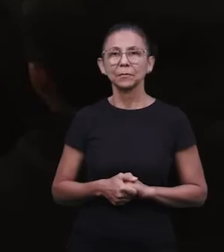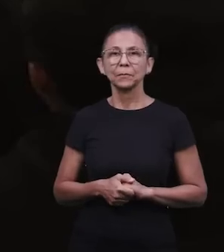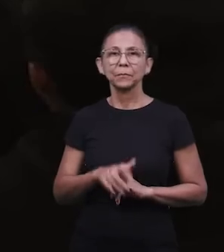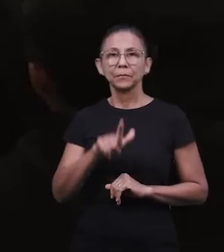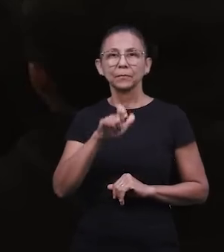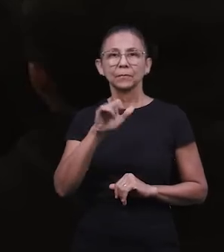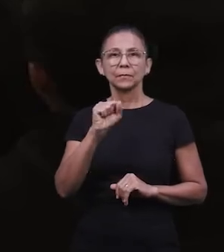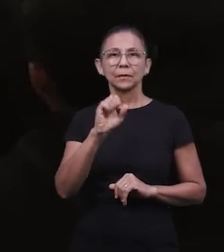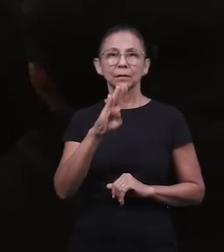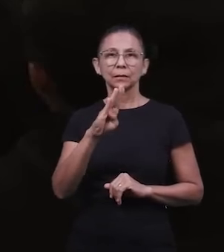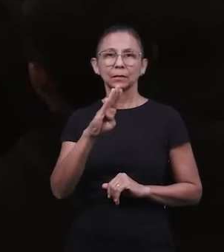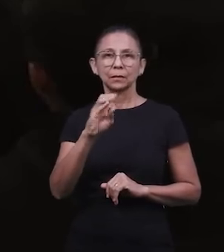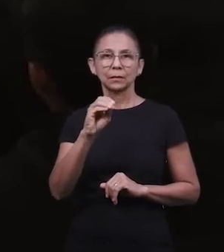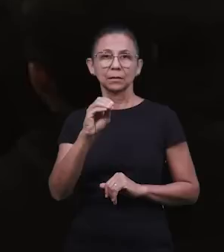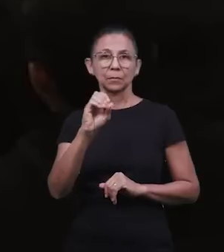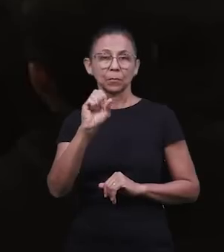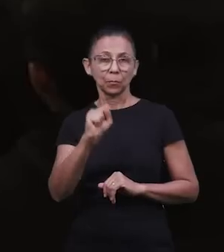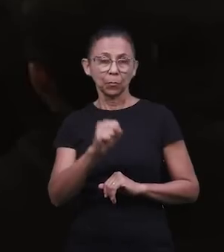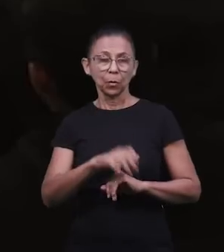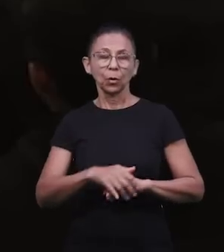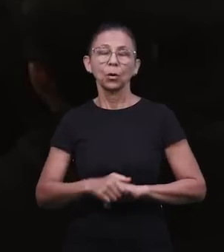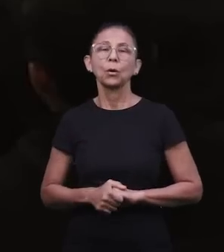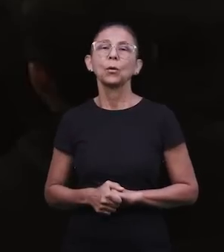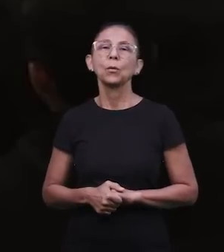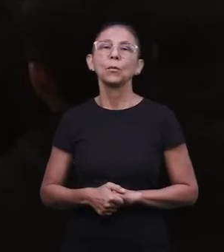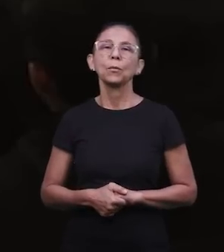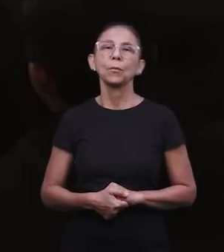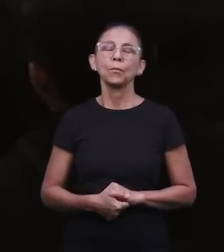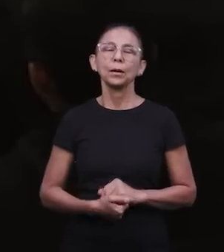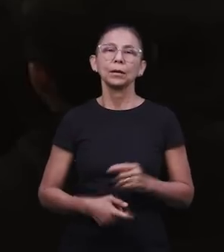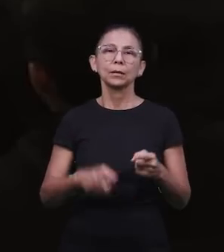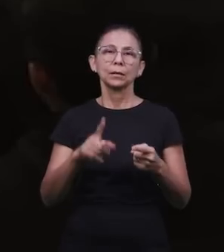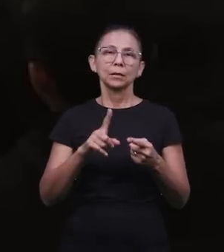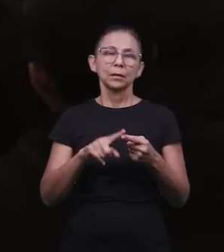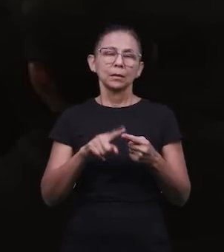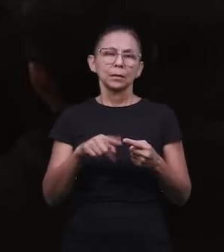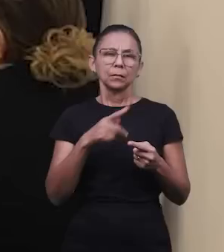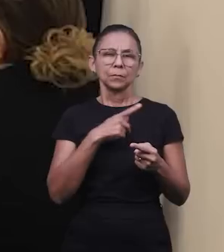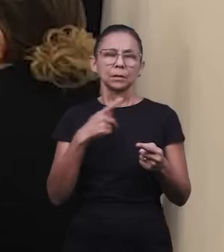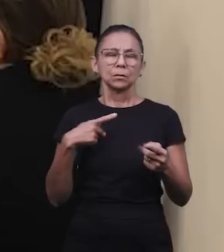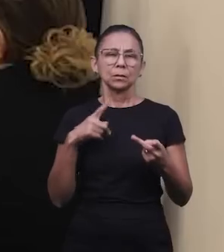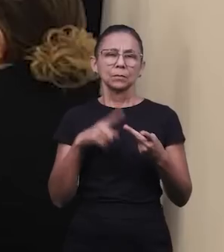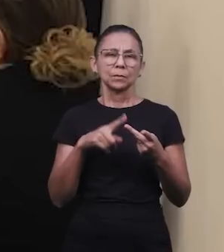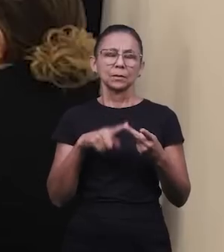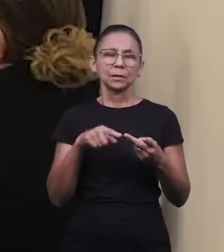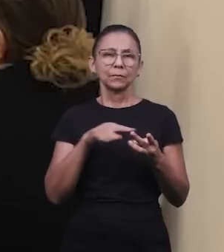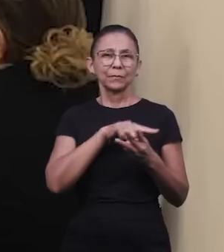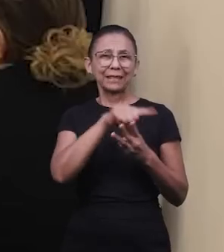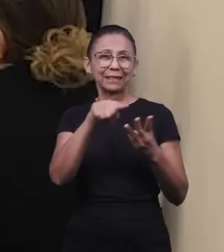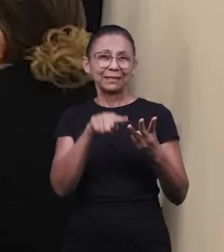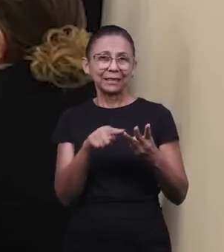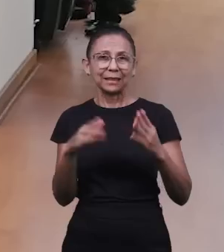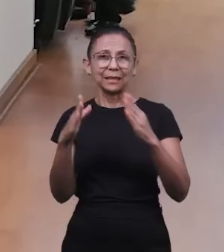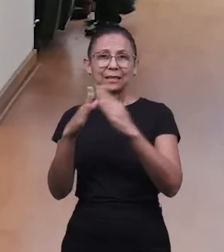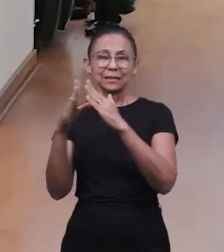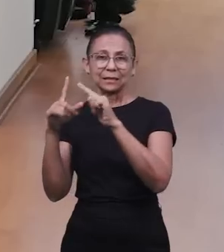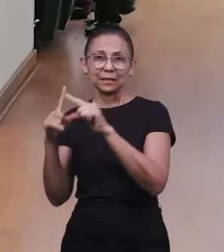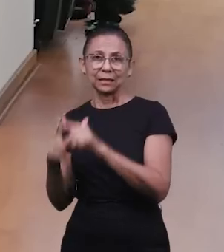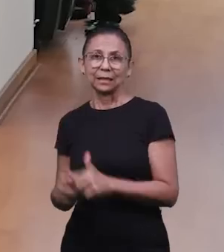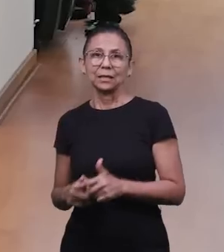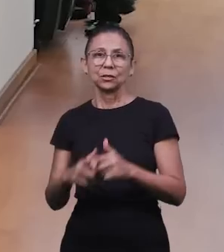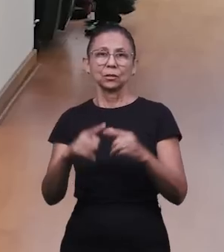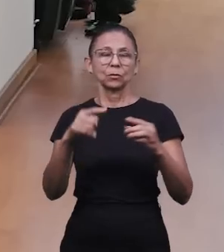de Lisboa, sob o ministério do pastor Gerson Belucci, na igreja de Mafra, sob o ministério do pastor Alexandre França, e na